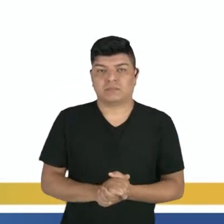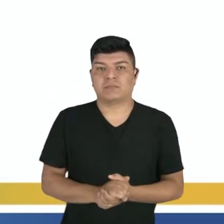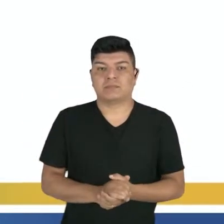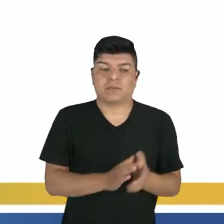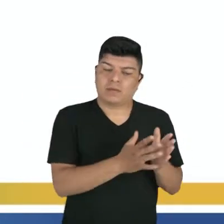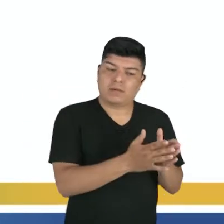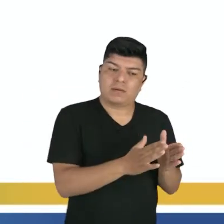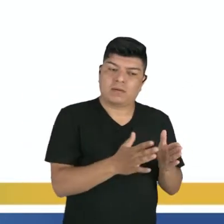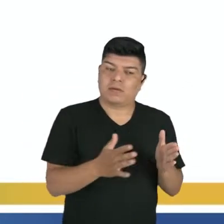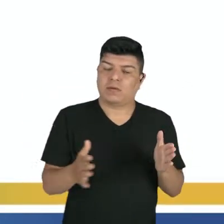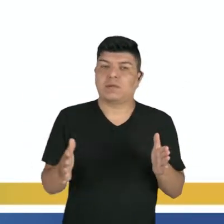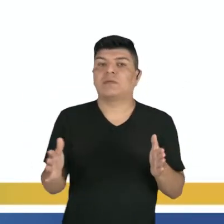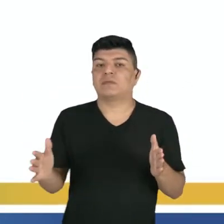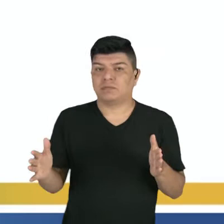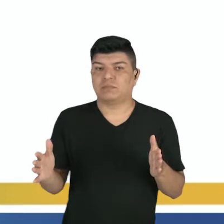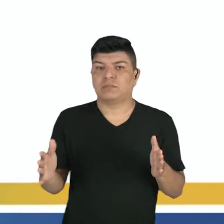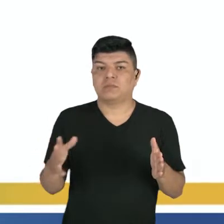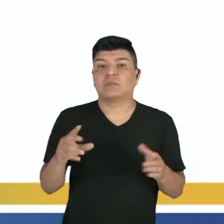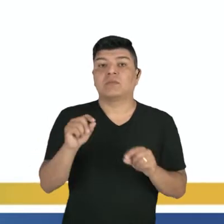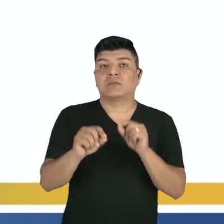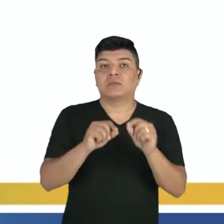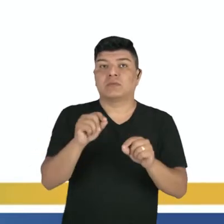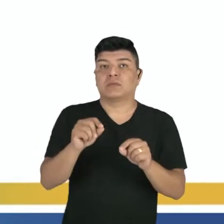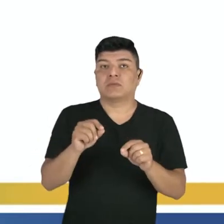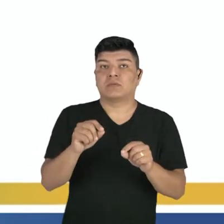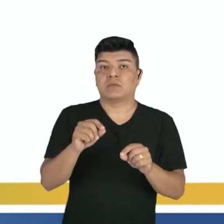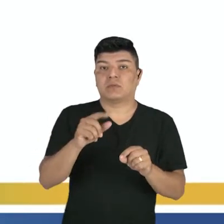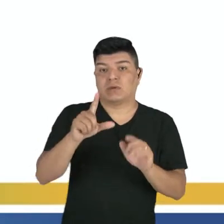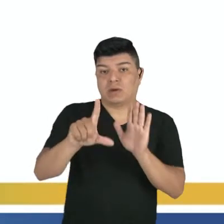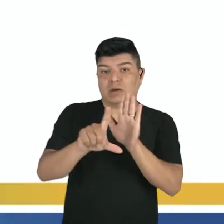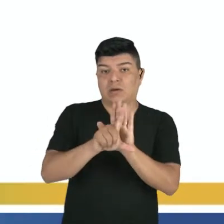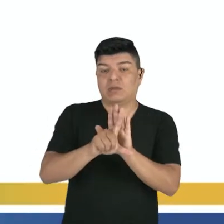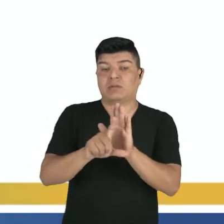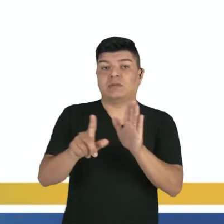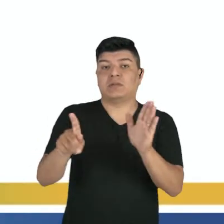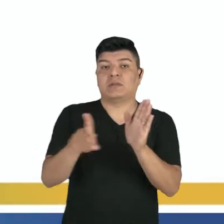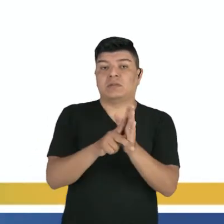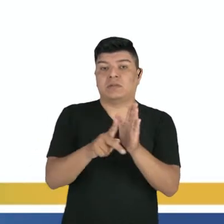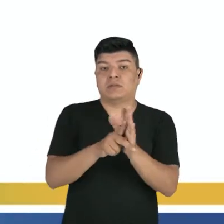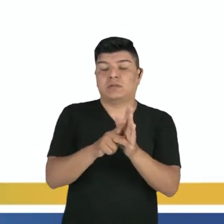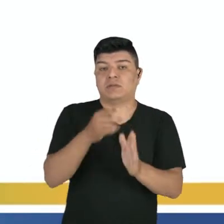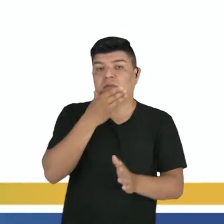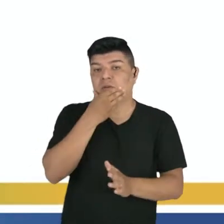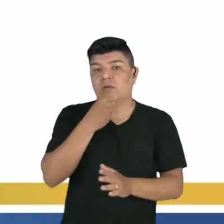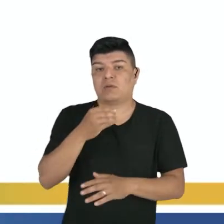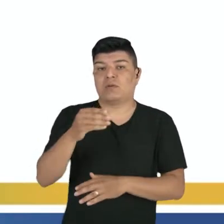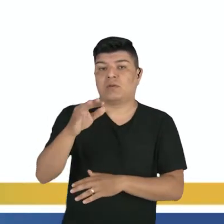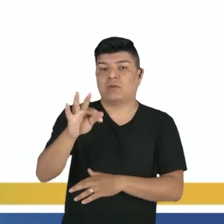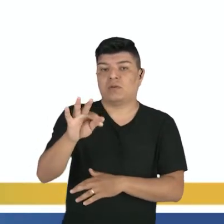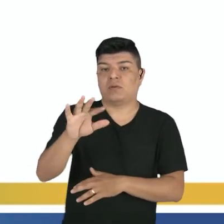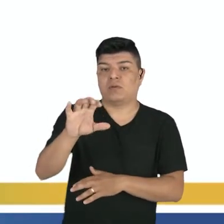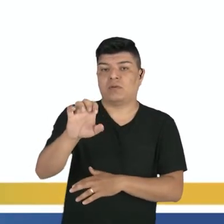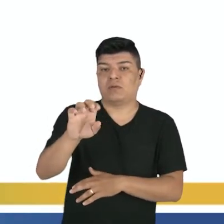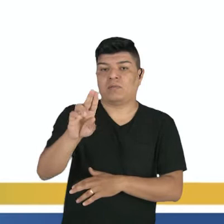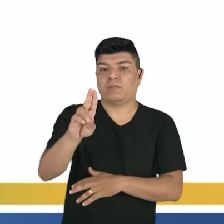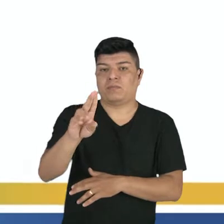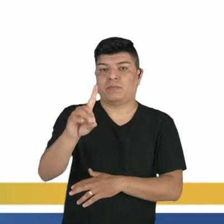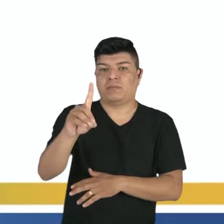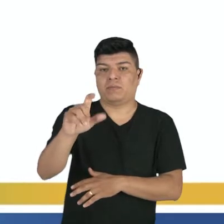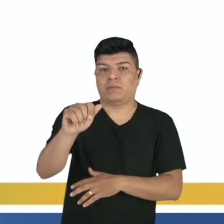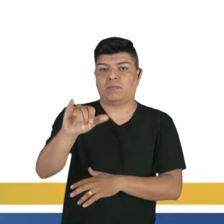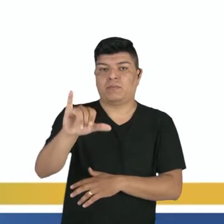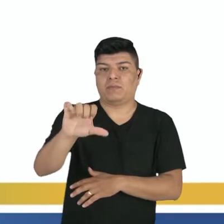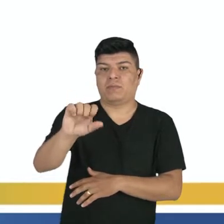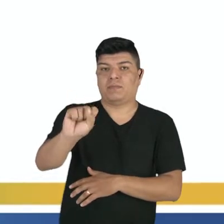período medieval, o poder estava nas mãos dos senhores feudais, que mantinham o controle sobre a